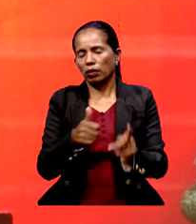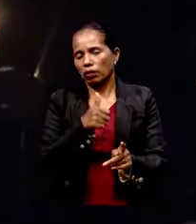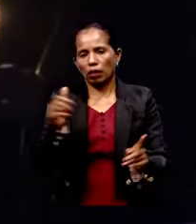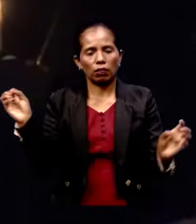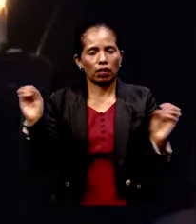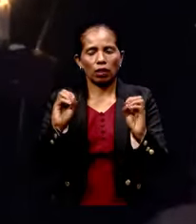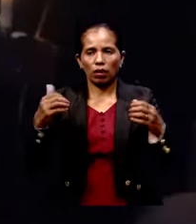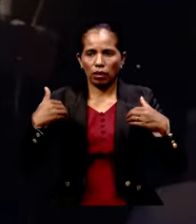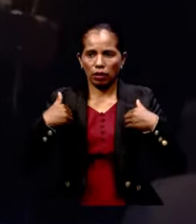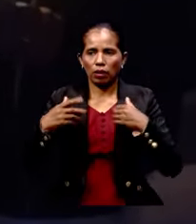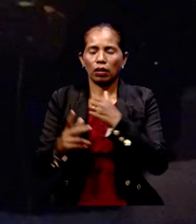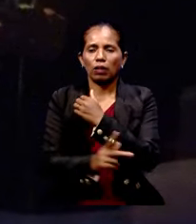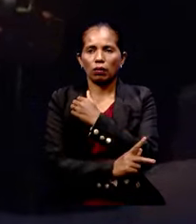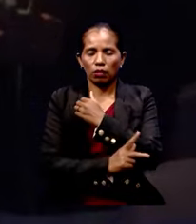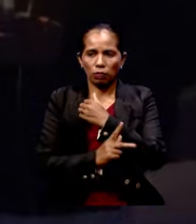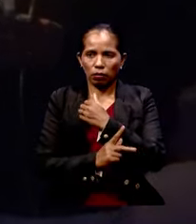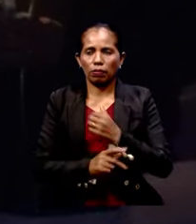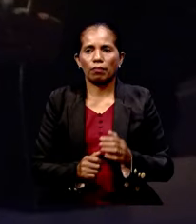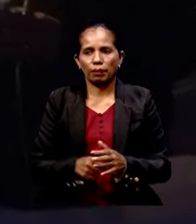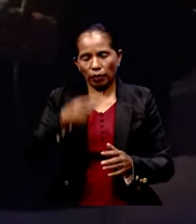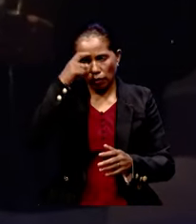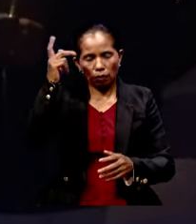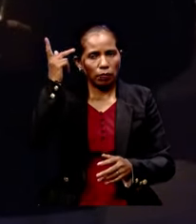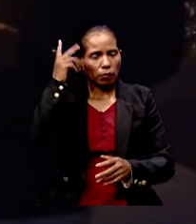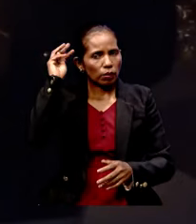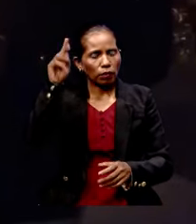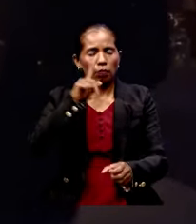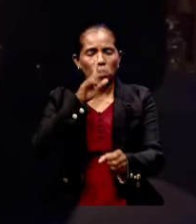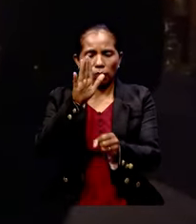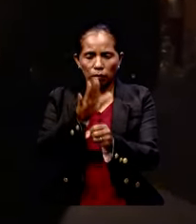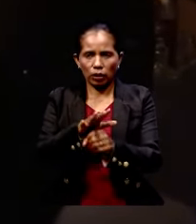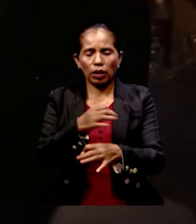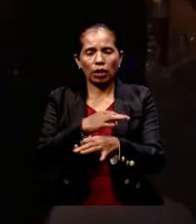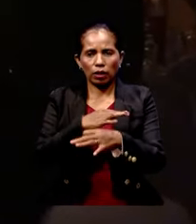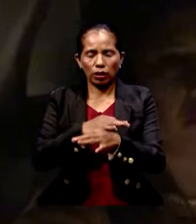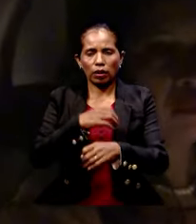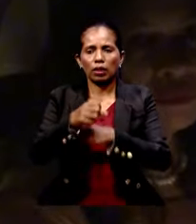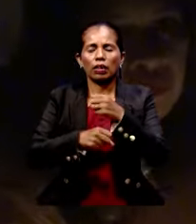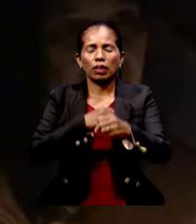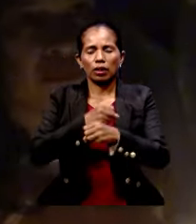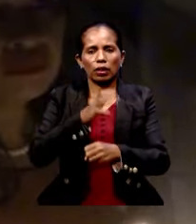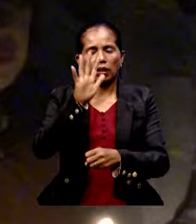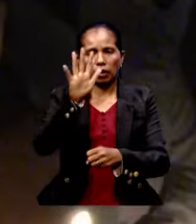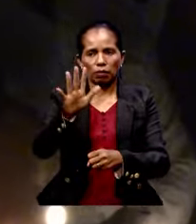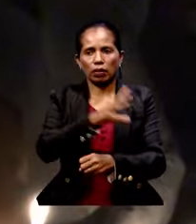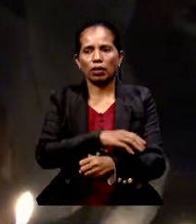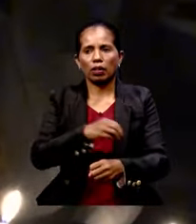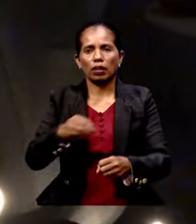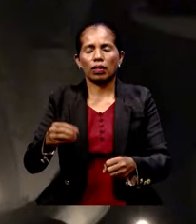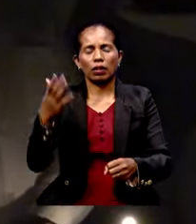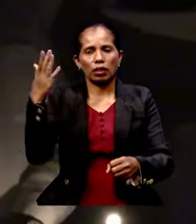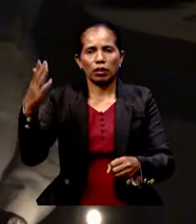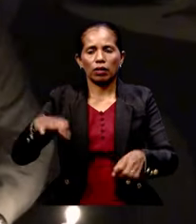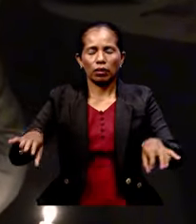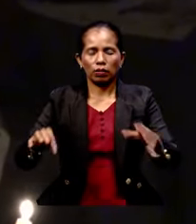corrupção. Também, né? Primeiro-Ministro, compromete-se a irradia e a mandato. Tinan limane, fragilidade, neve acontece a